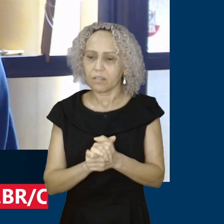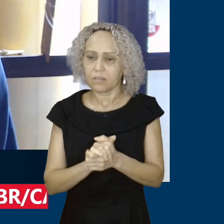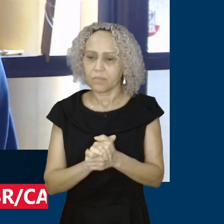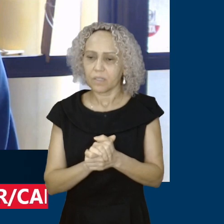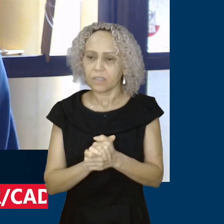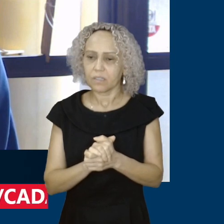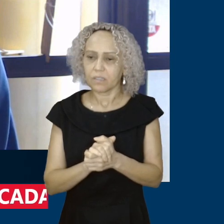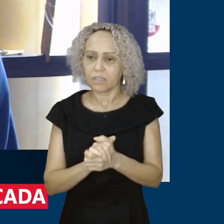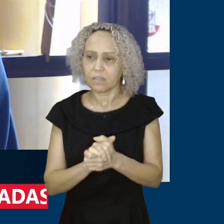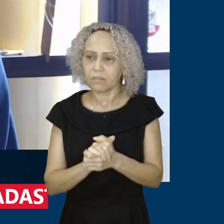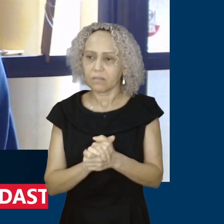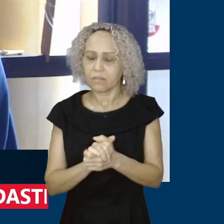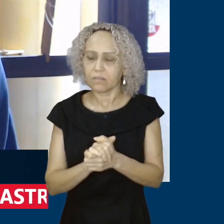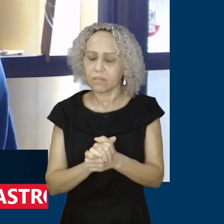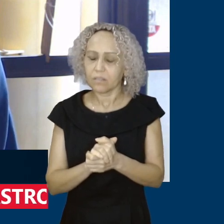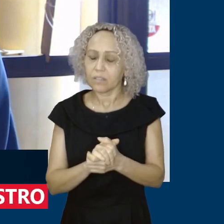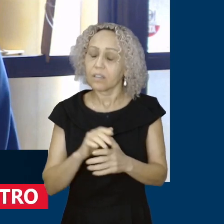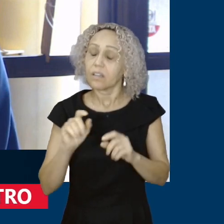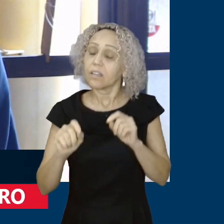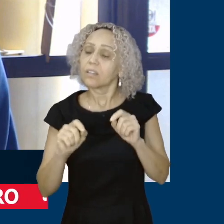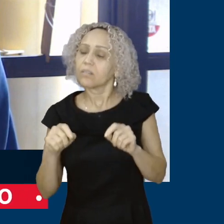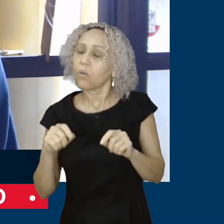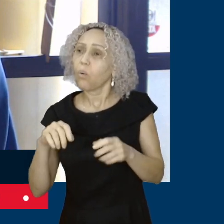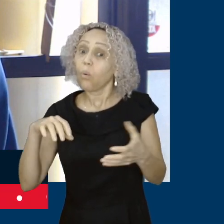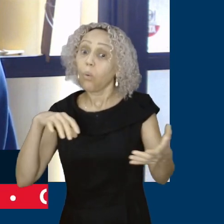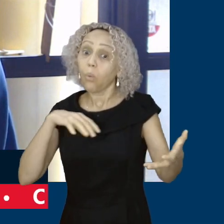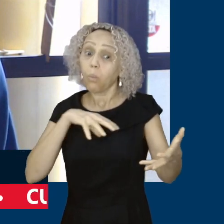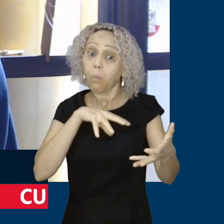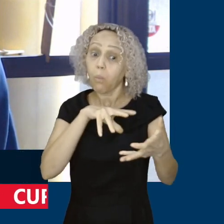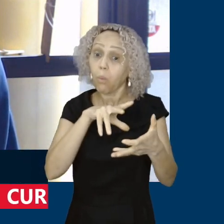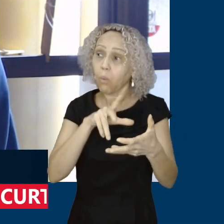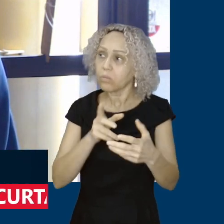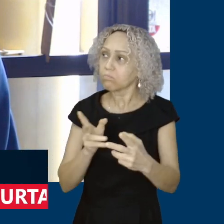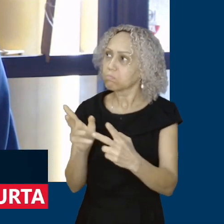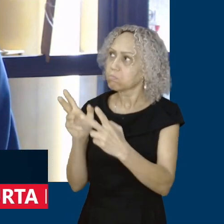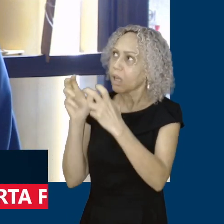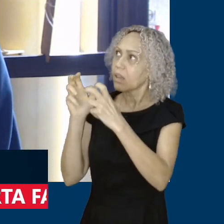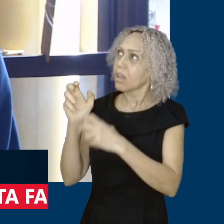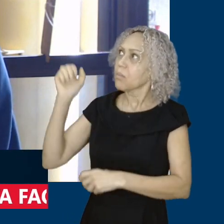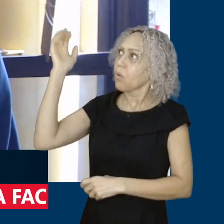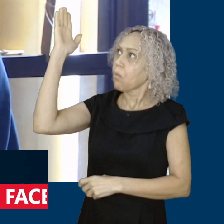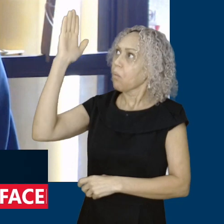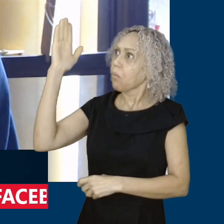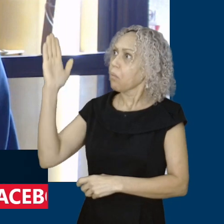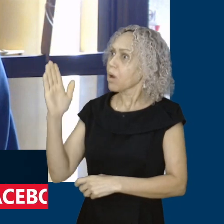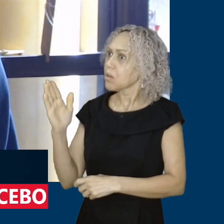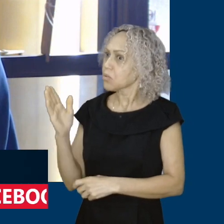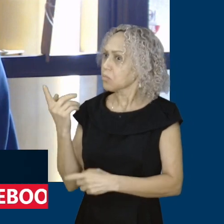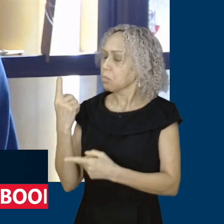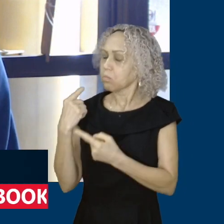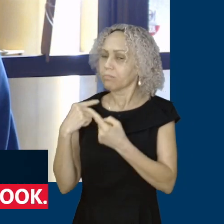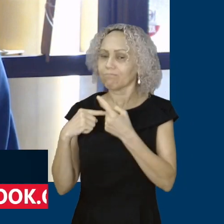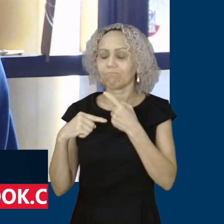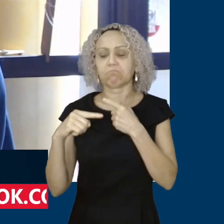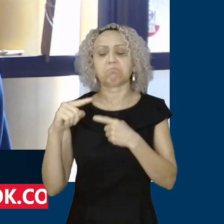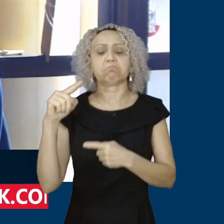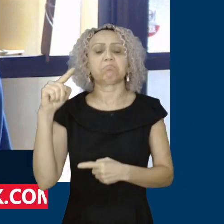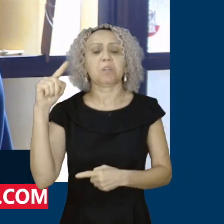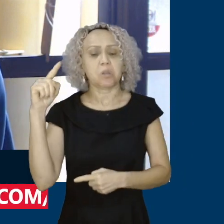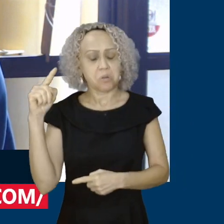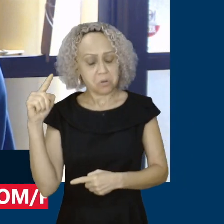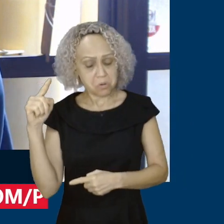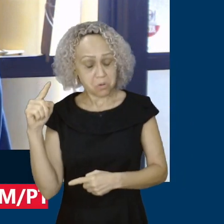e o mundo todo está percebendo que o Brasil voltou. O Brasil voltou para os brasileiros, né?